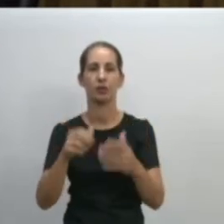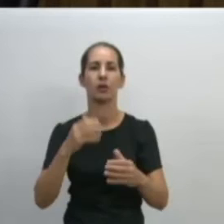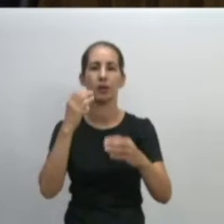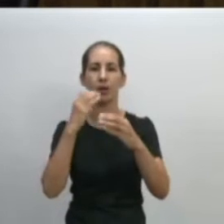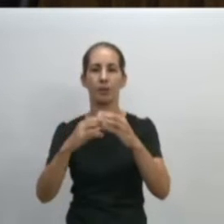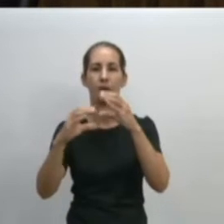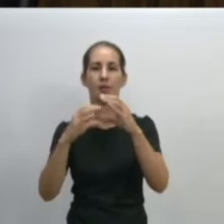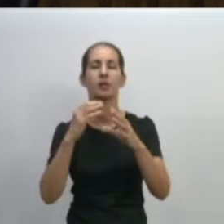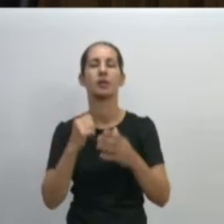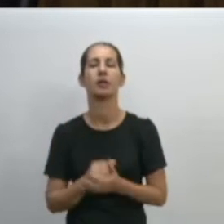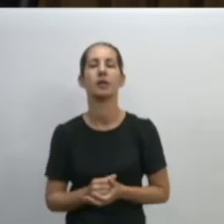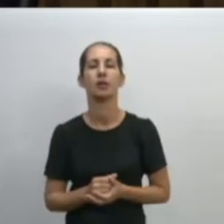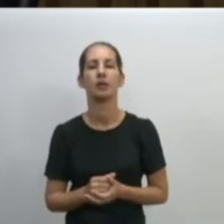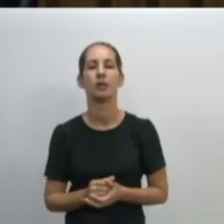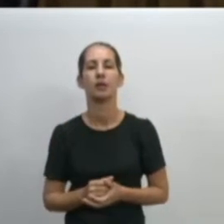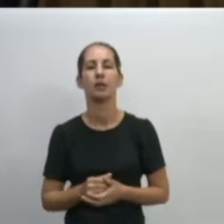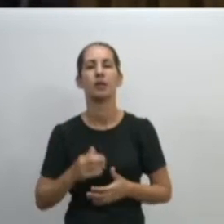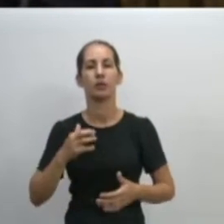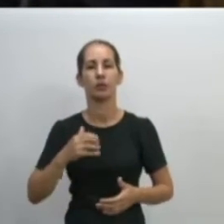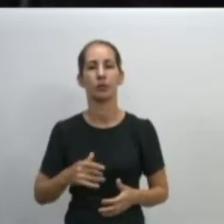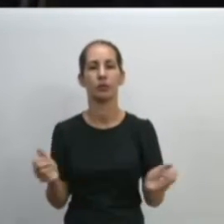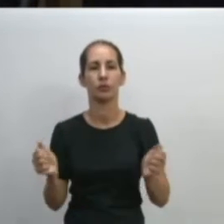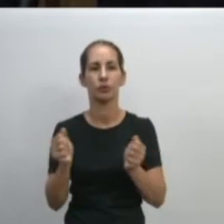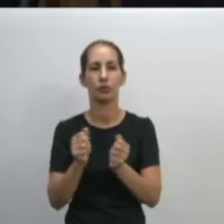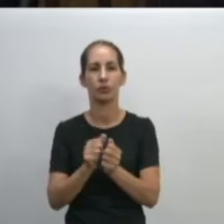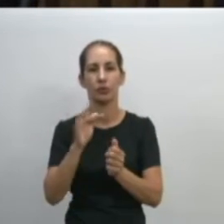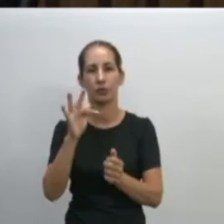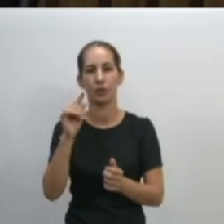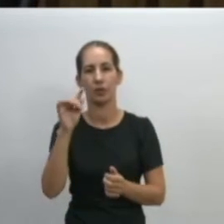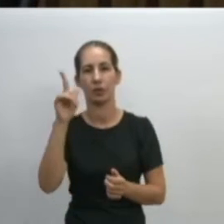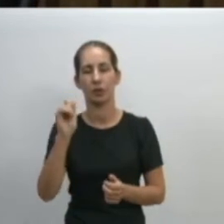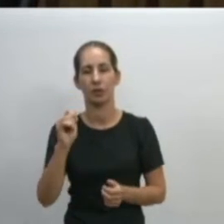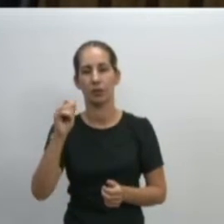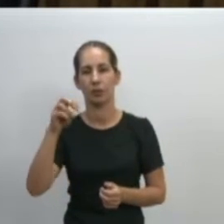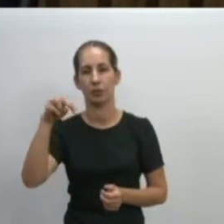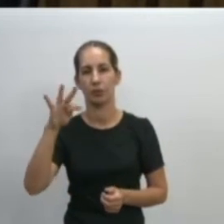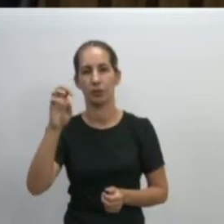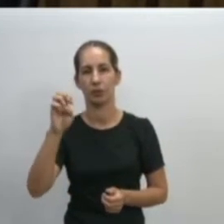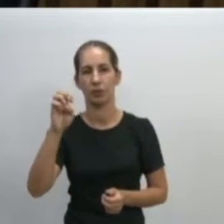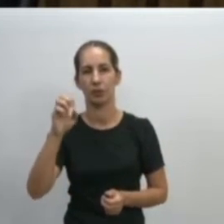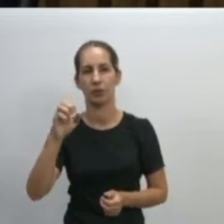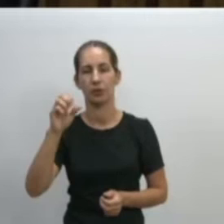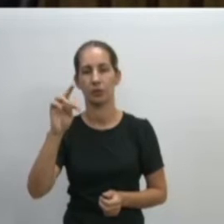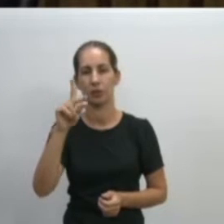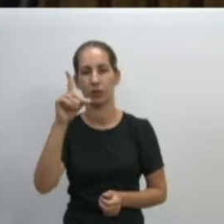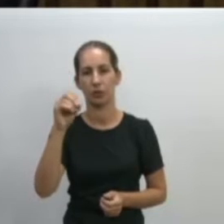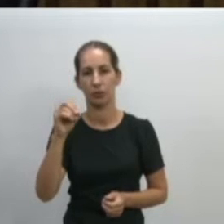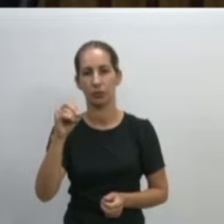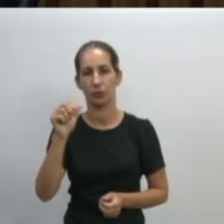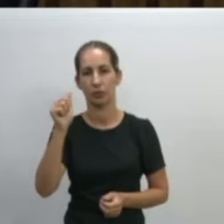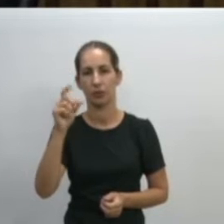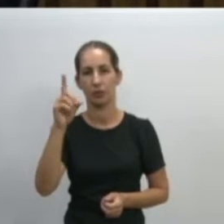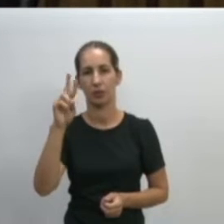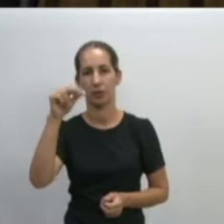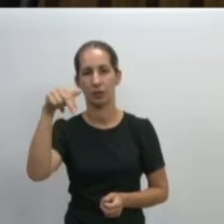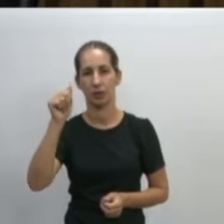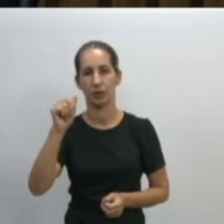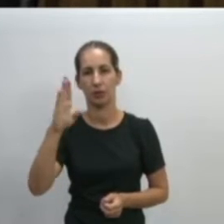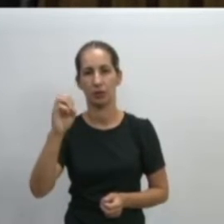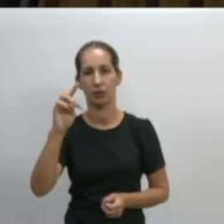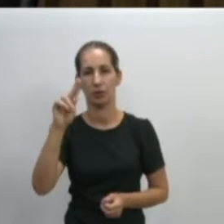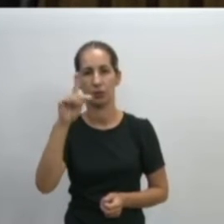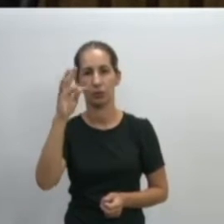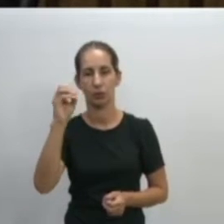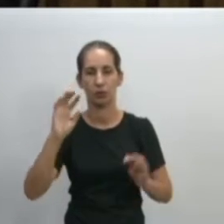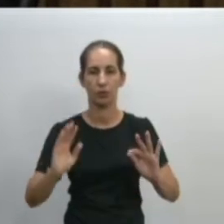o instrumentista tocou ainda ao lado de Fagner, Marisa Monte, Zé Ramalho, Geraldo Azevedo e Adriana Calcanhoto. O